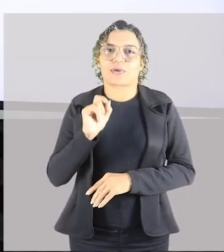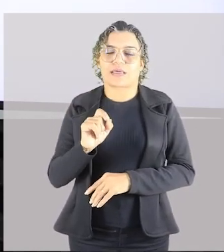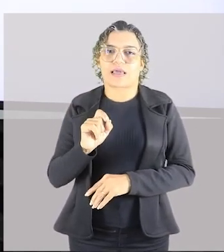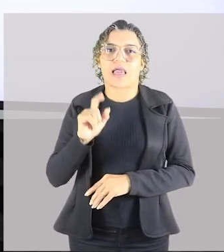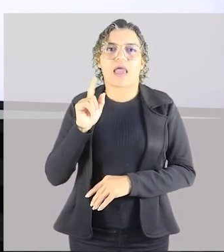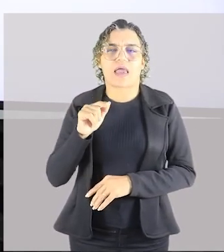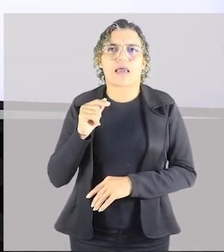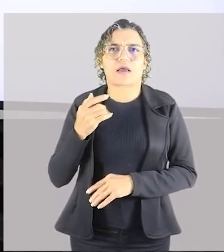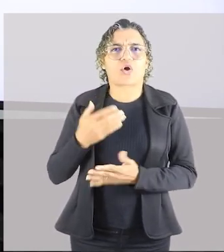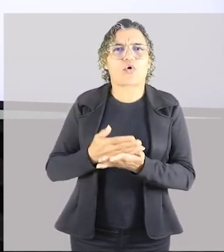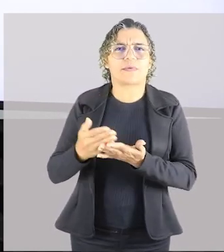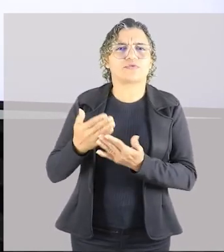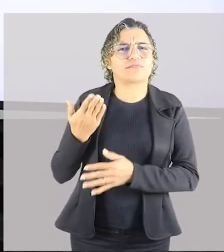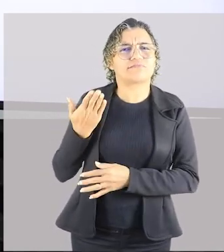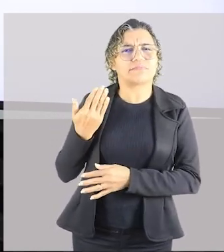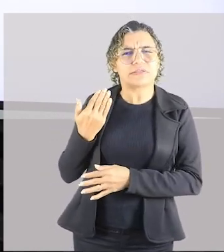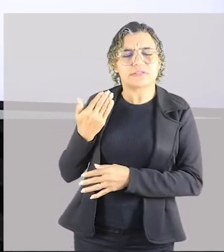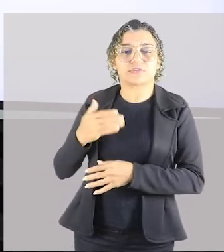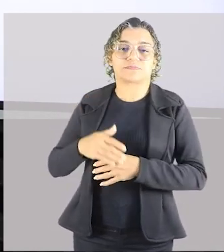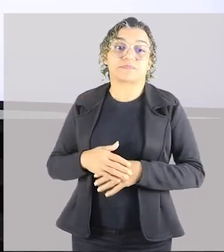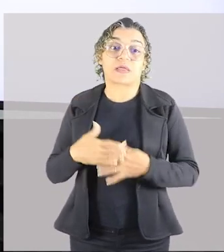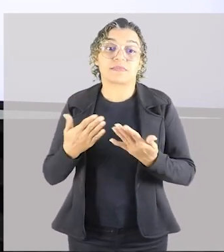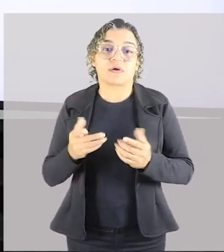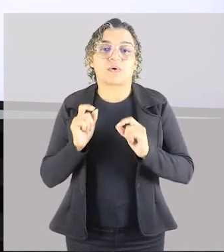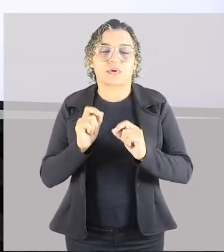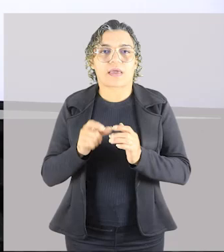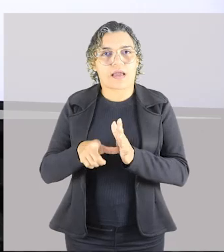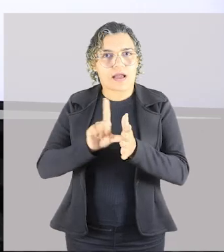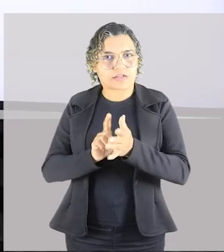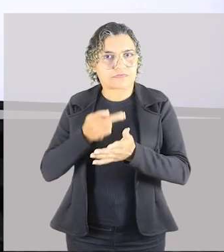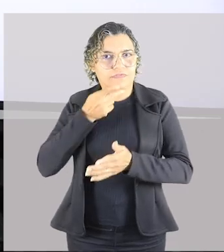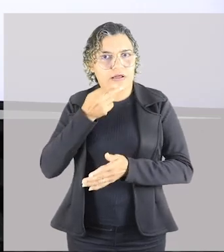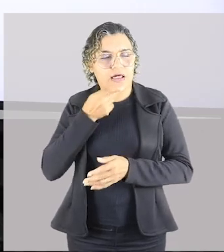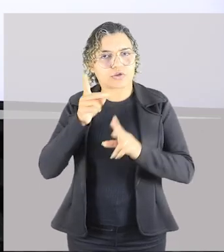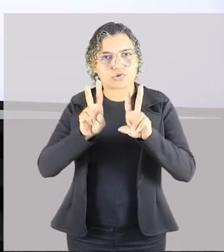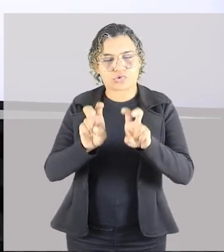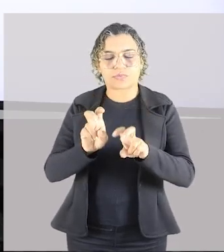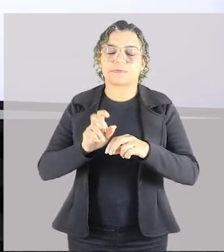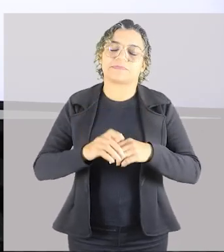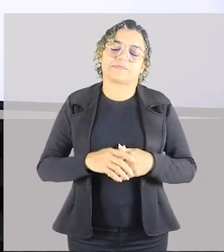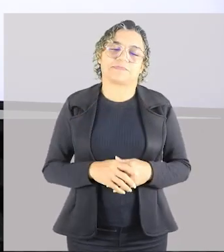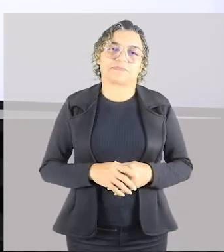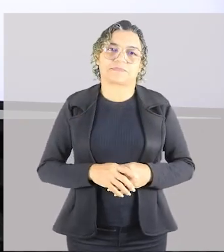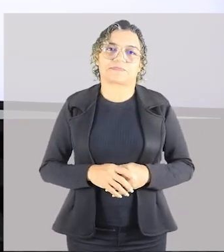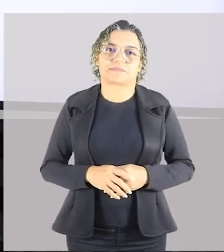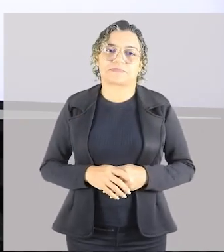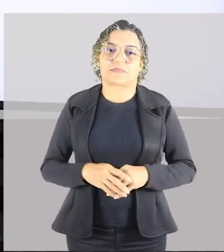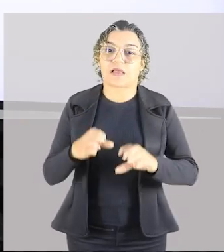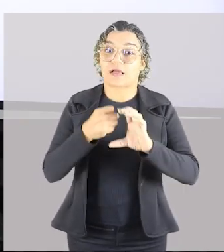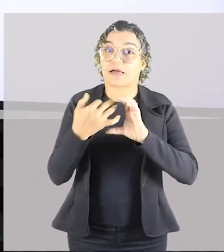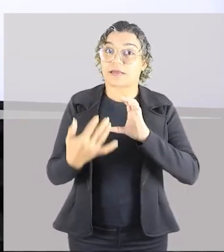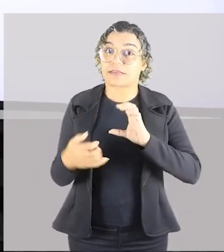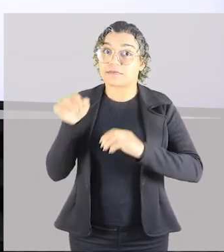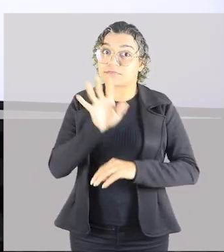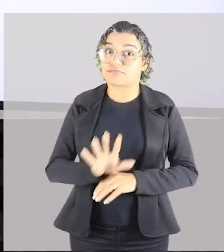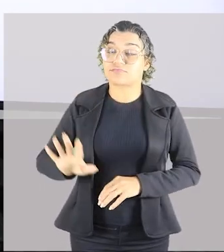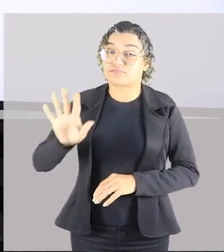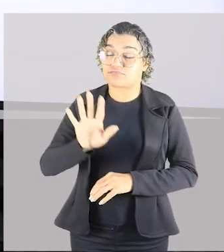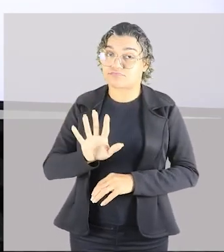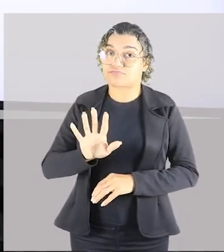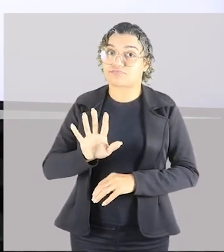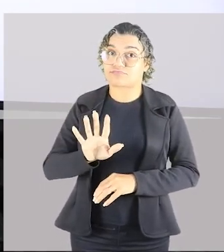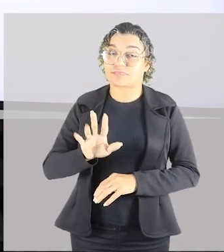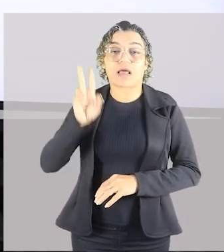fenômeno recente, tá? Mas antes de nós falarmos sobre as características gerais, eu quero só te